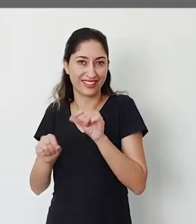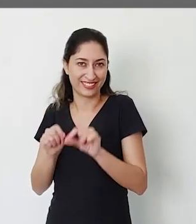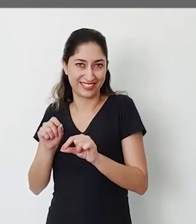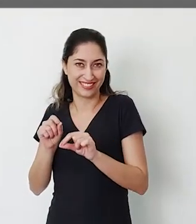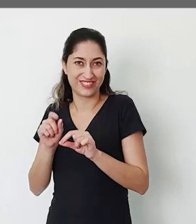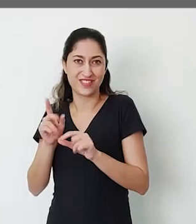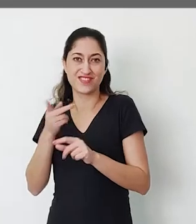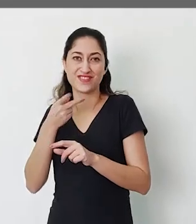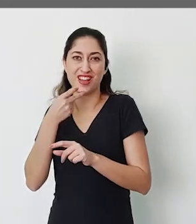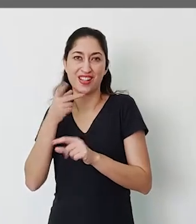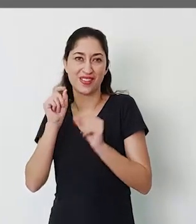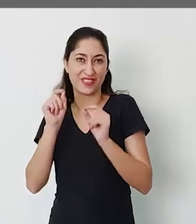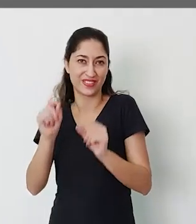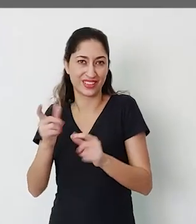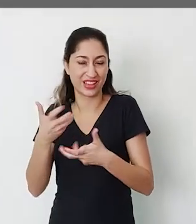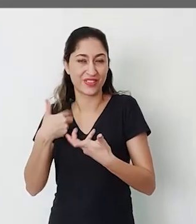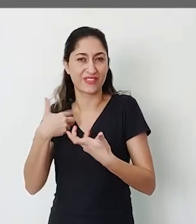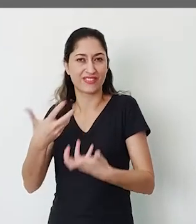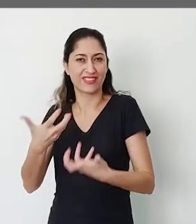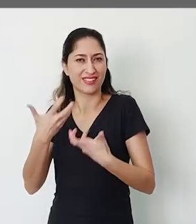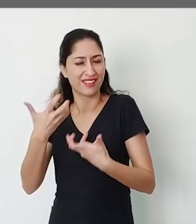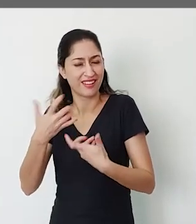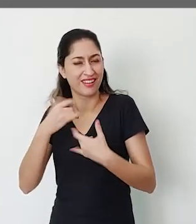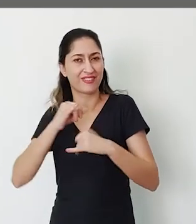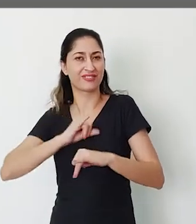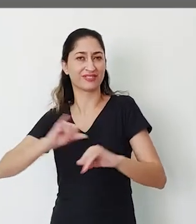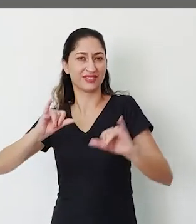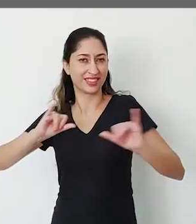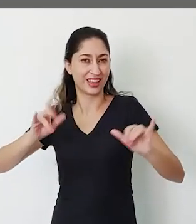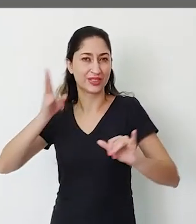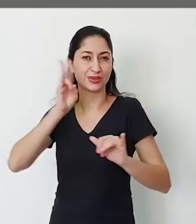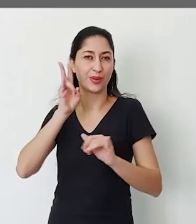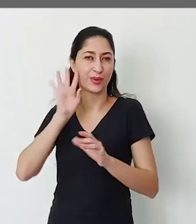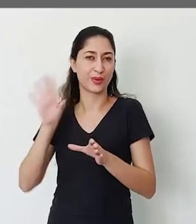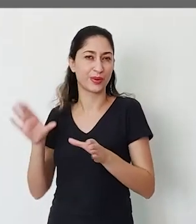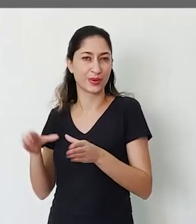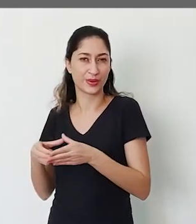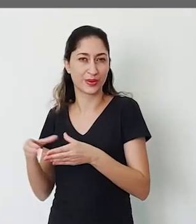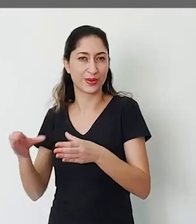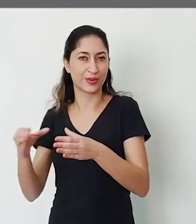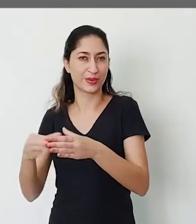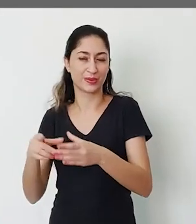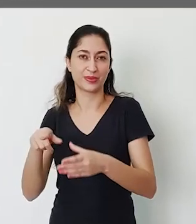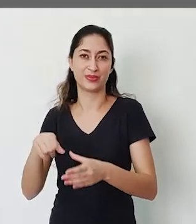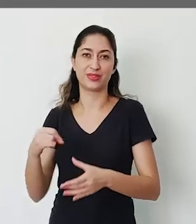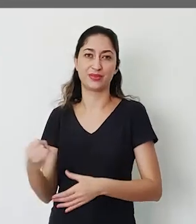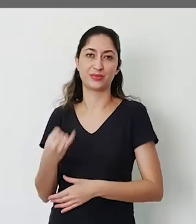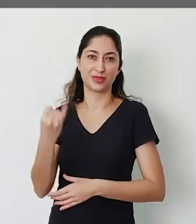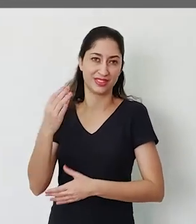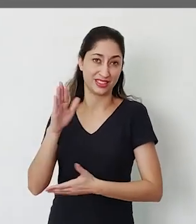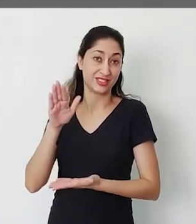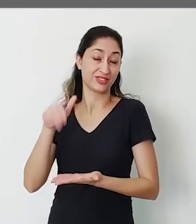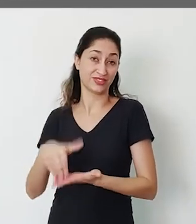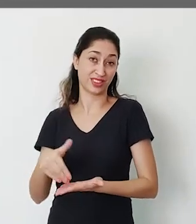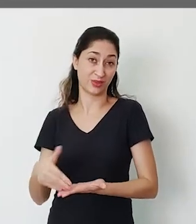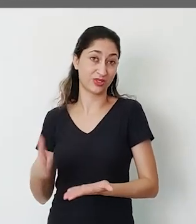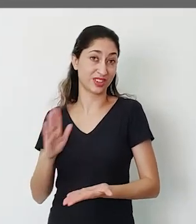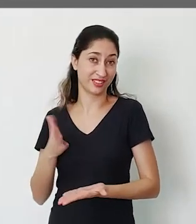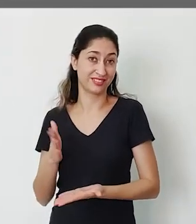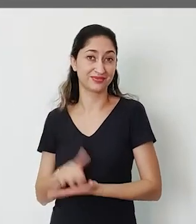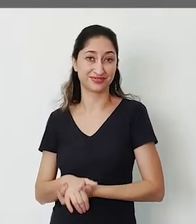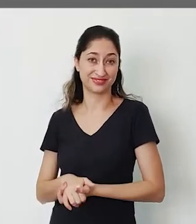né? O Cash foi um dos caras que eu conheci aqui. Naquela época a gente criou uma posse, e essa posse se chamava Aliança Mineira, e naquela